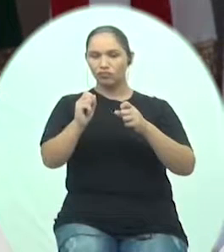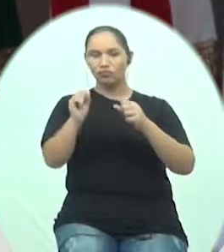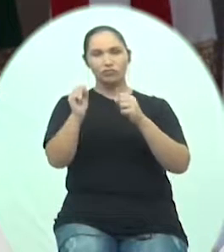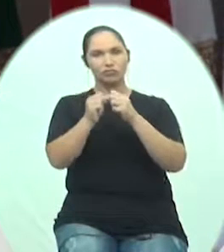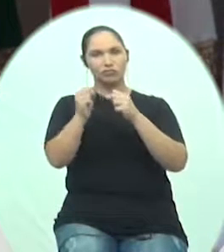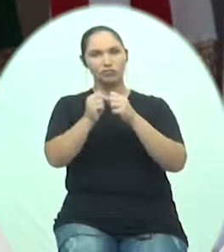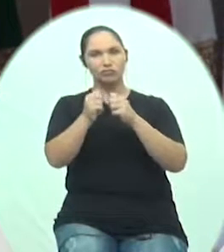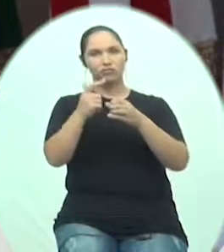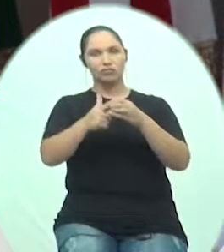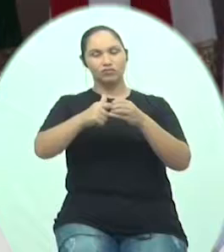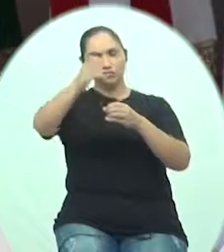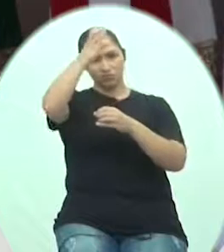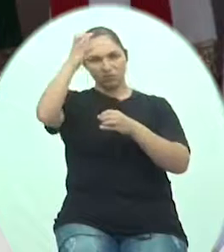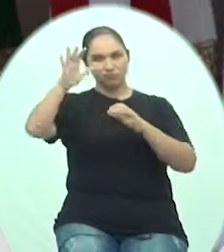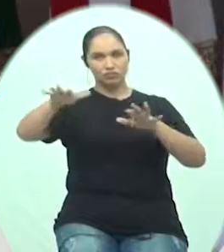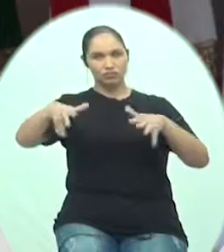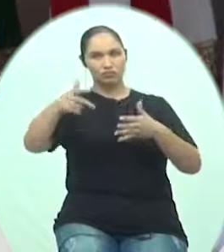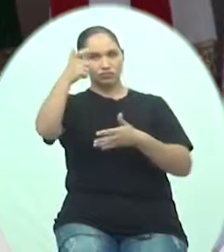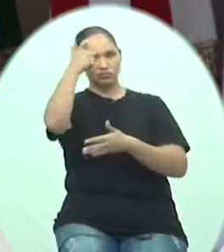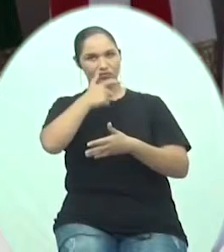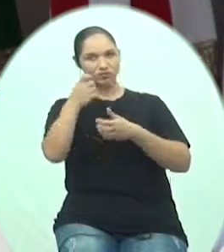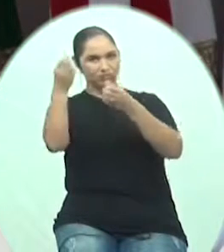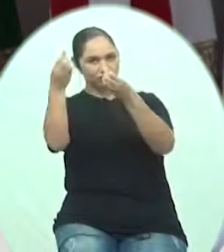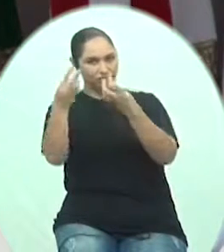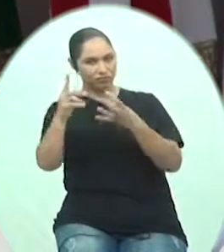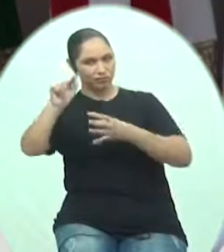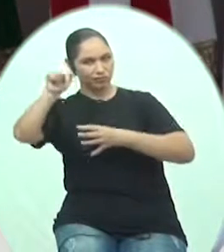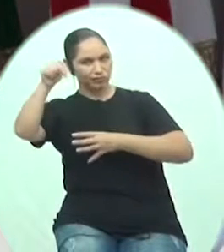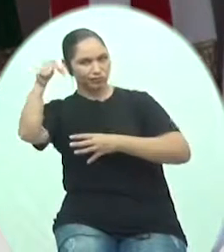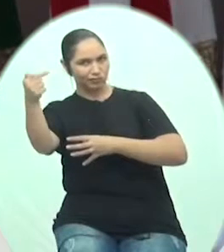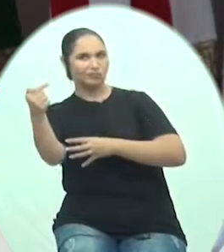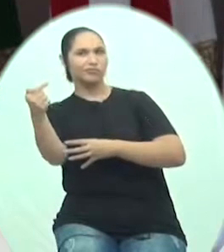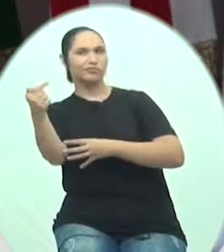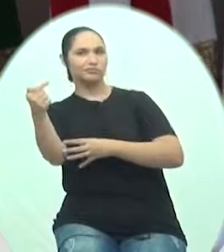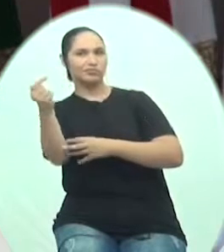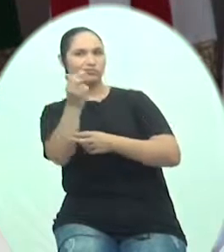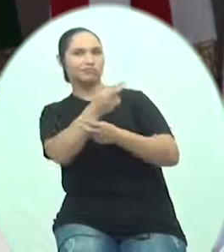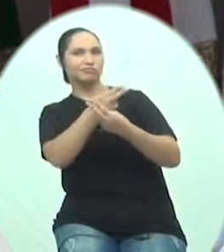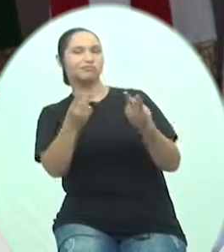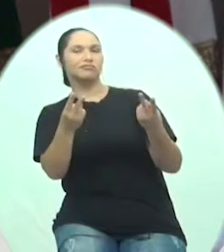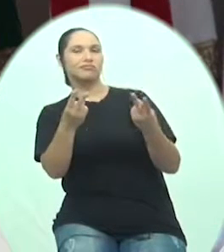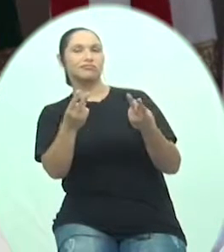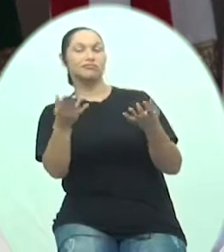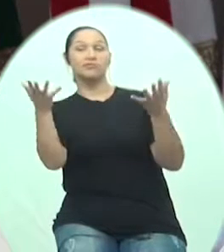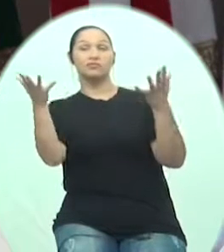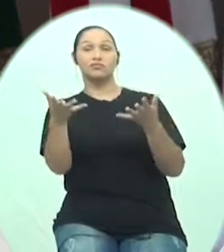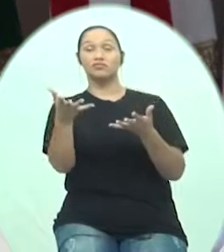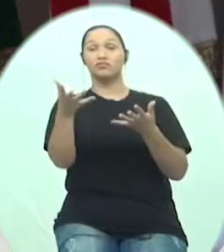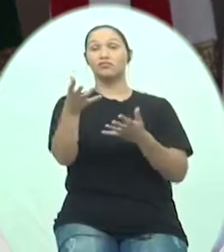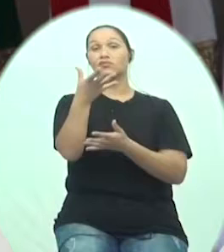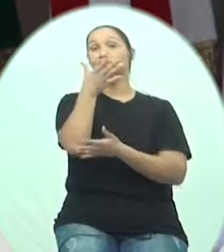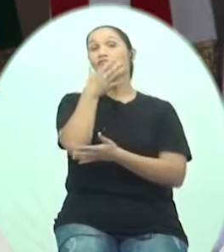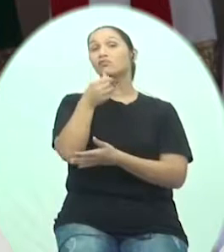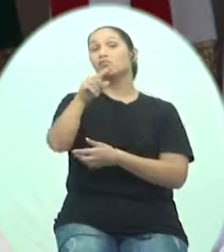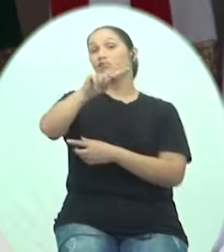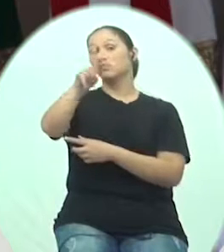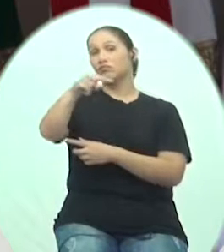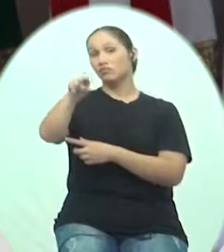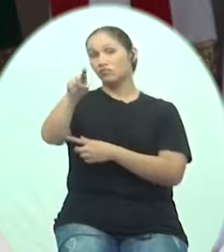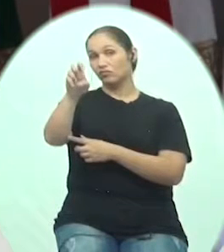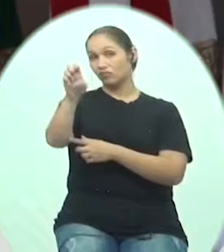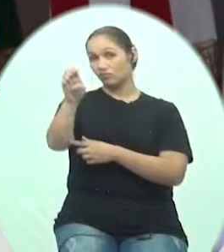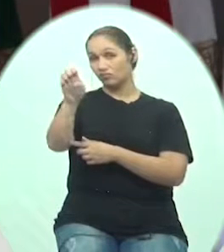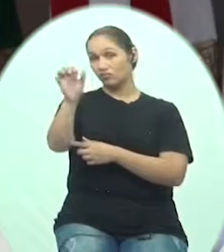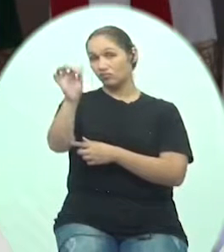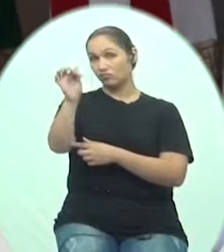vou falar um pouquinho em relação a outras situações vou falar do seu Zefiro gce até porque eh além